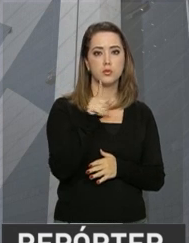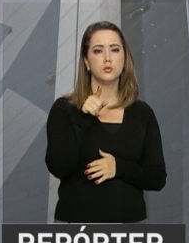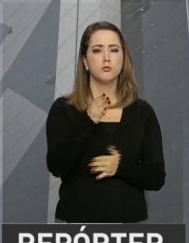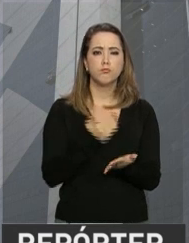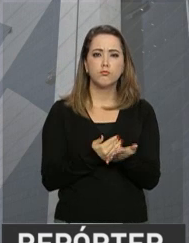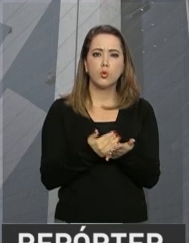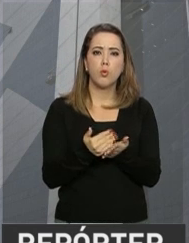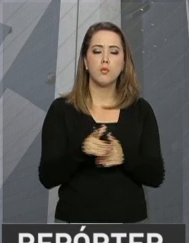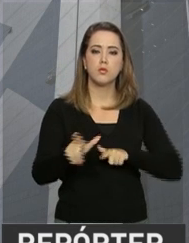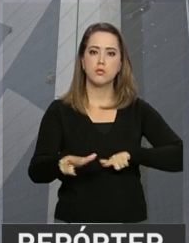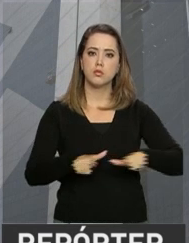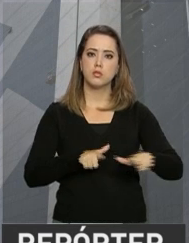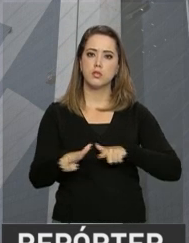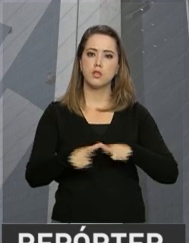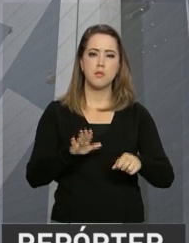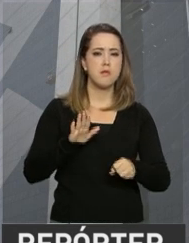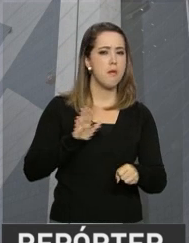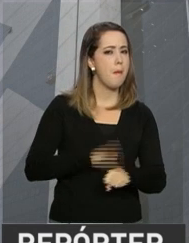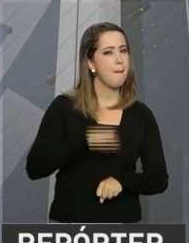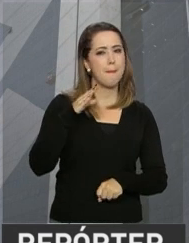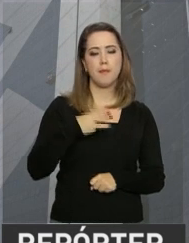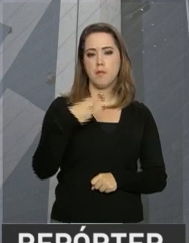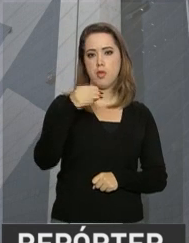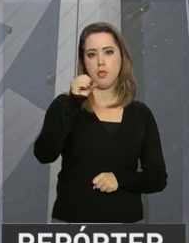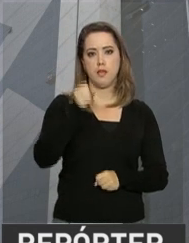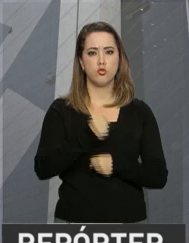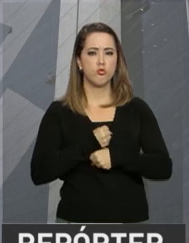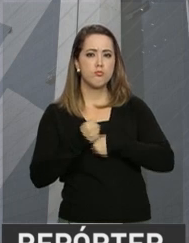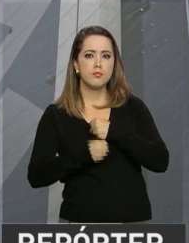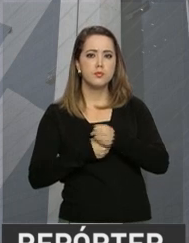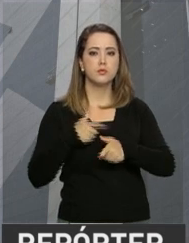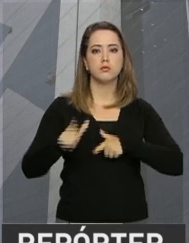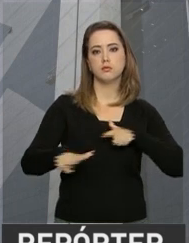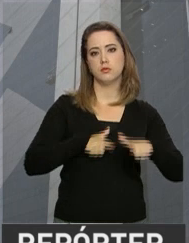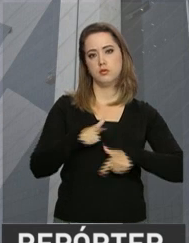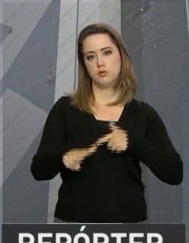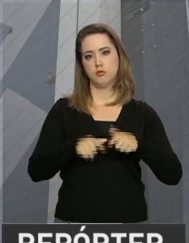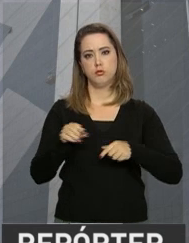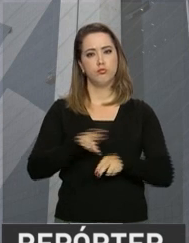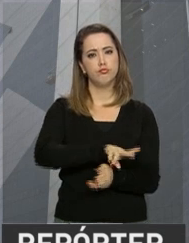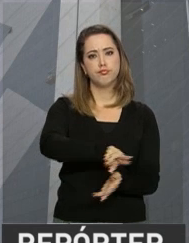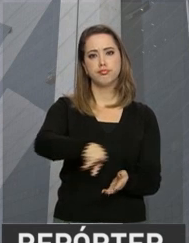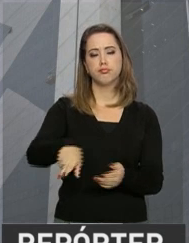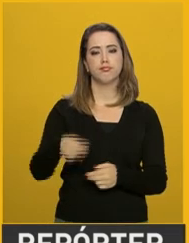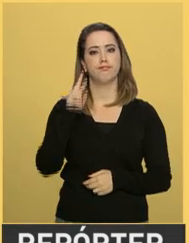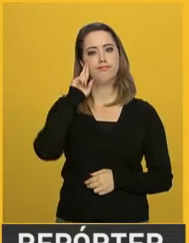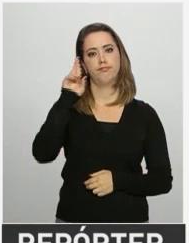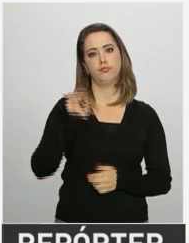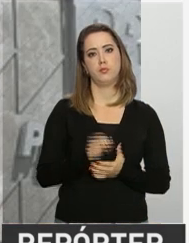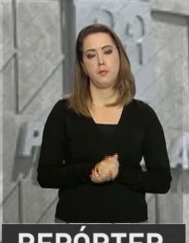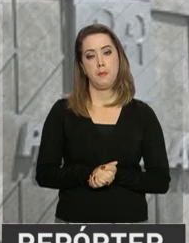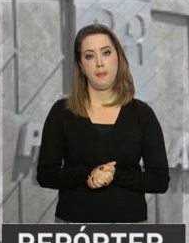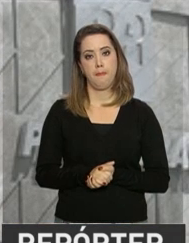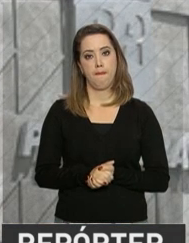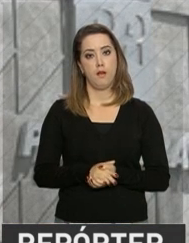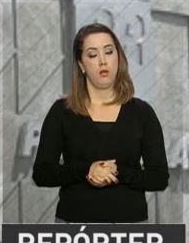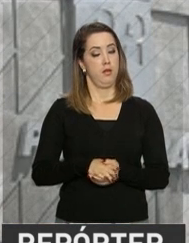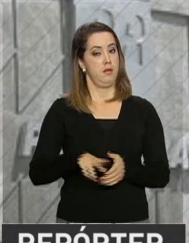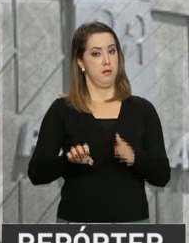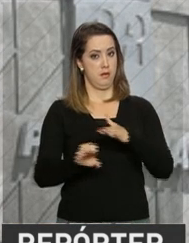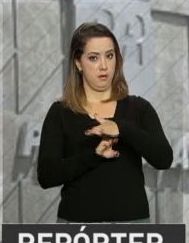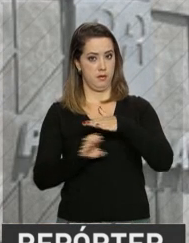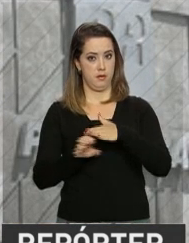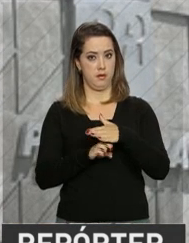carreira onde permaneceu por mais de 30 anos em diversos Cargos da diretoria executiva Petrobrás